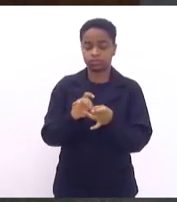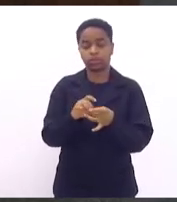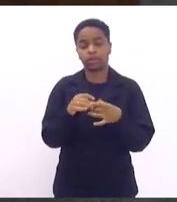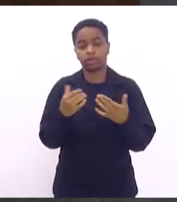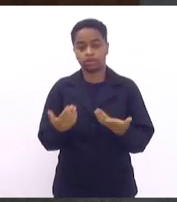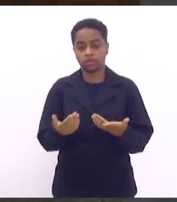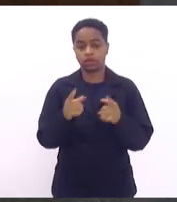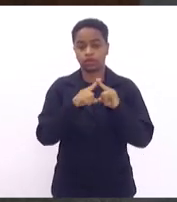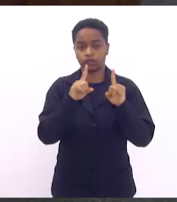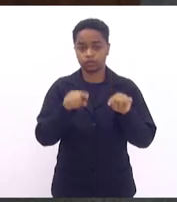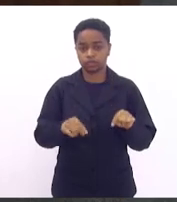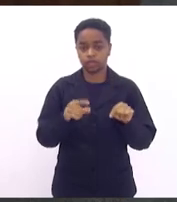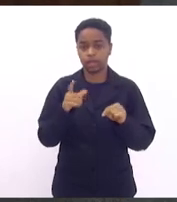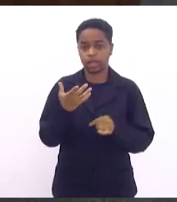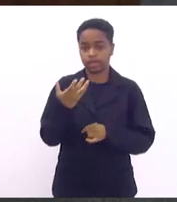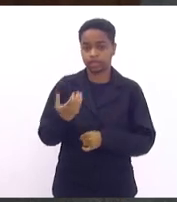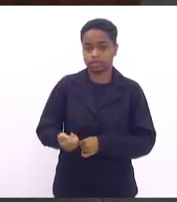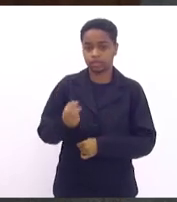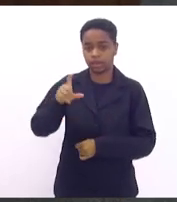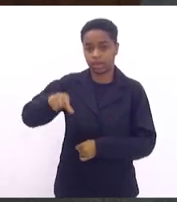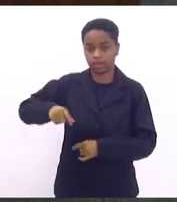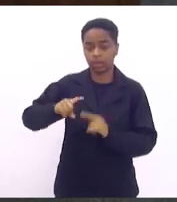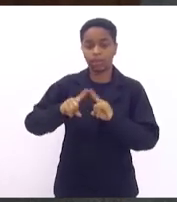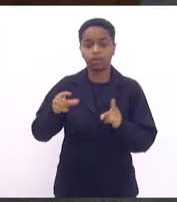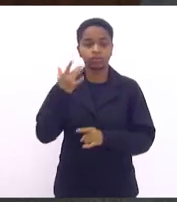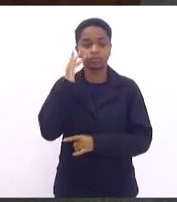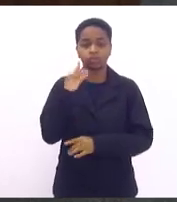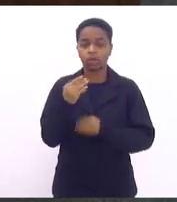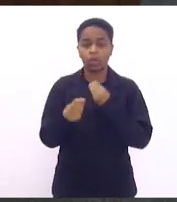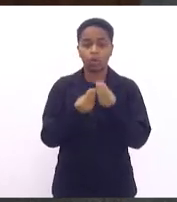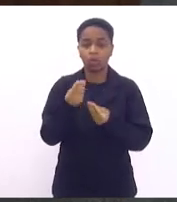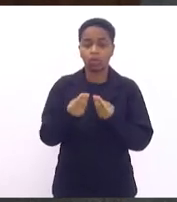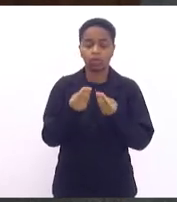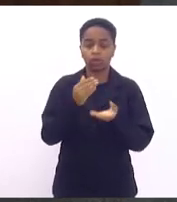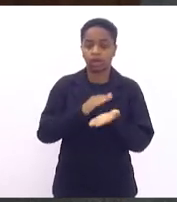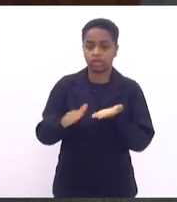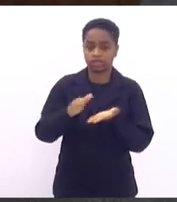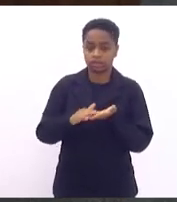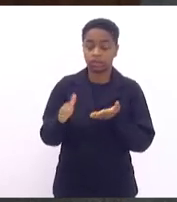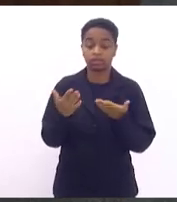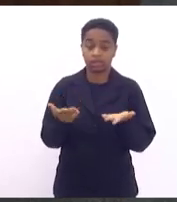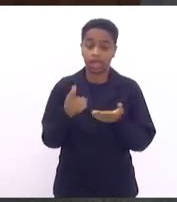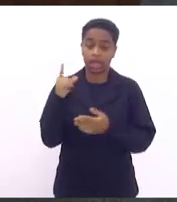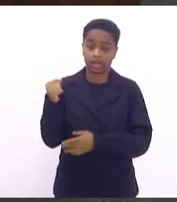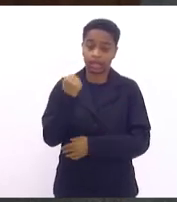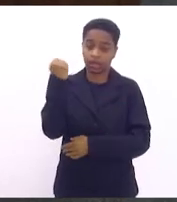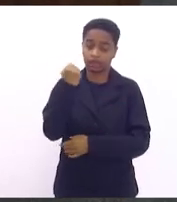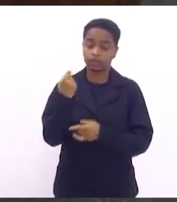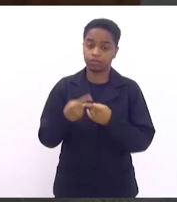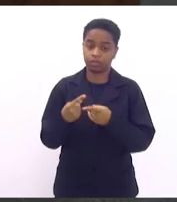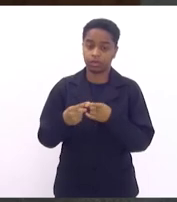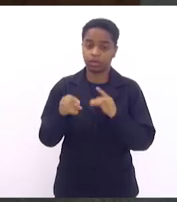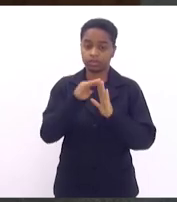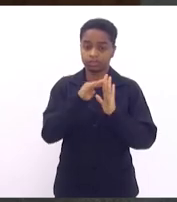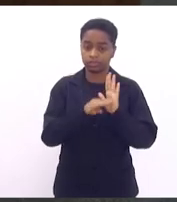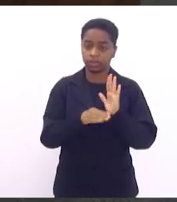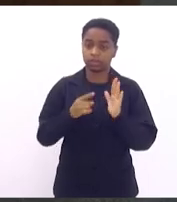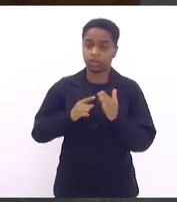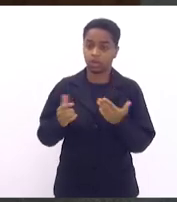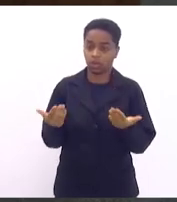servidores da FAETEC estão recebendo o cartão e não estão tendo onde gastar. Isso é muito grave, inclusive, a listagem que a rede apresenta